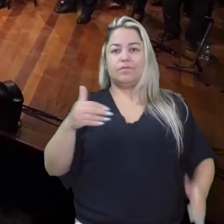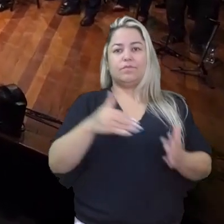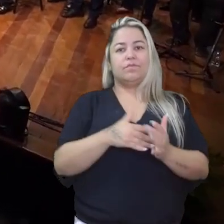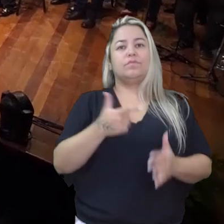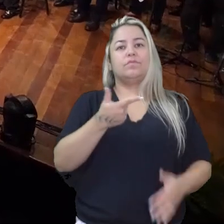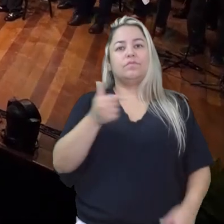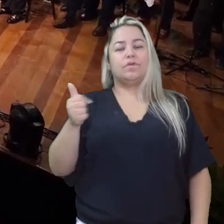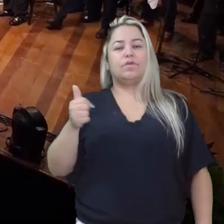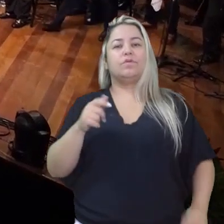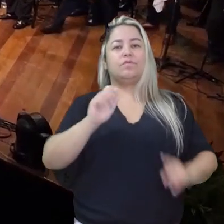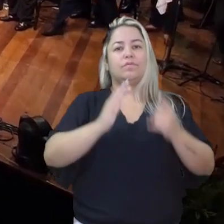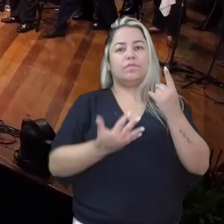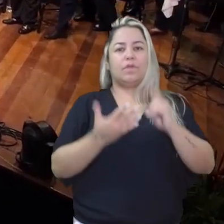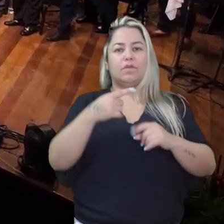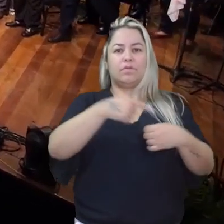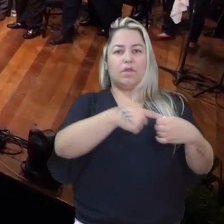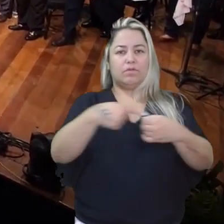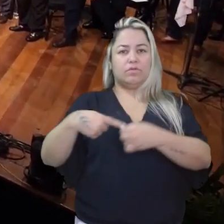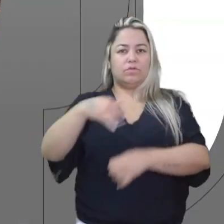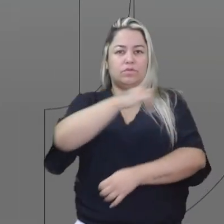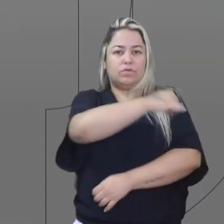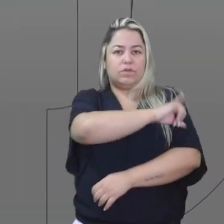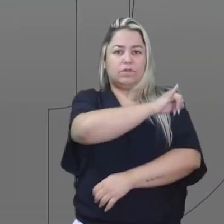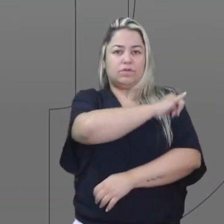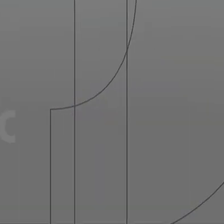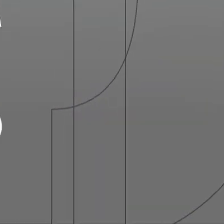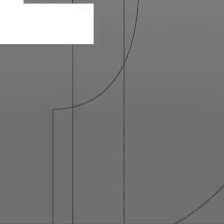de fevereiro, na cidade do Rio de Janeiro.